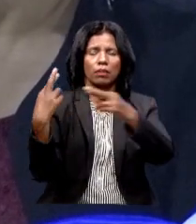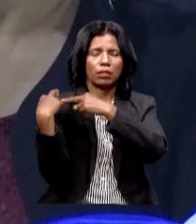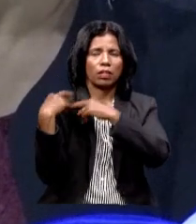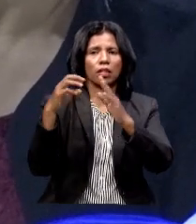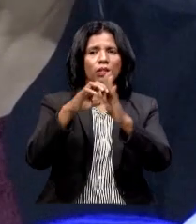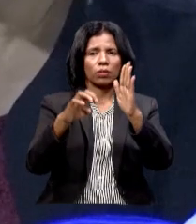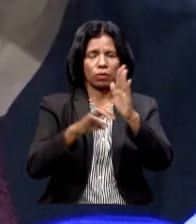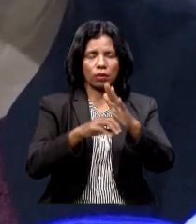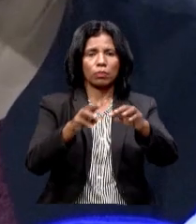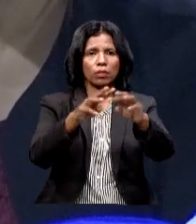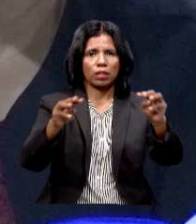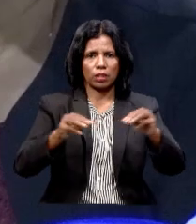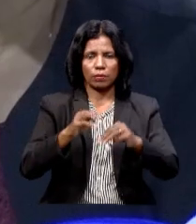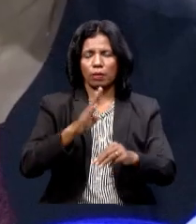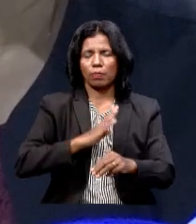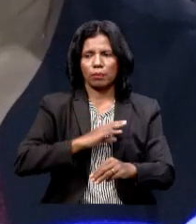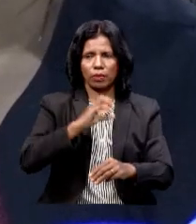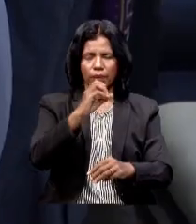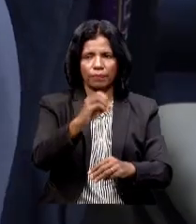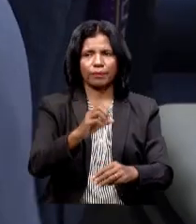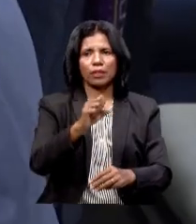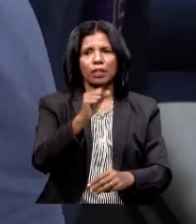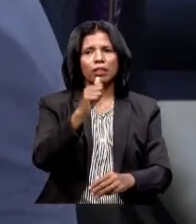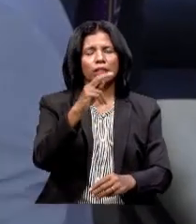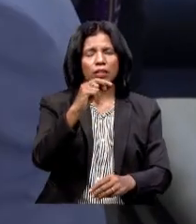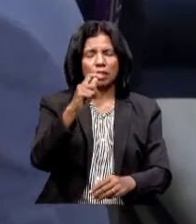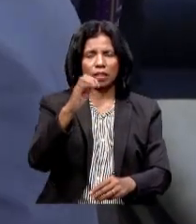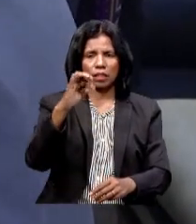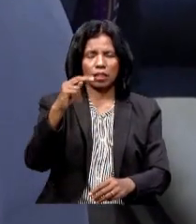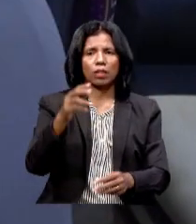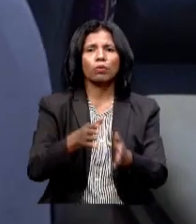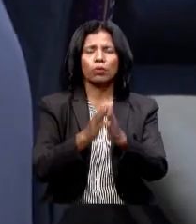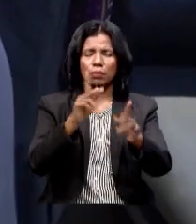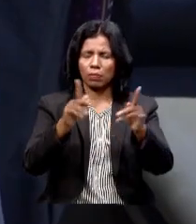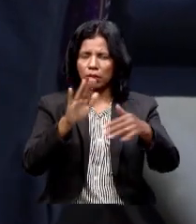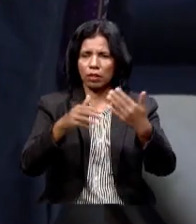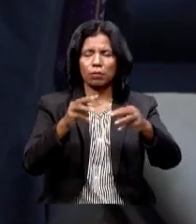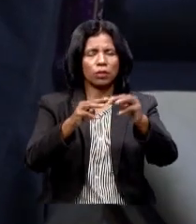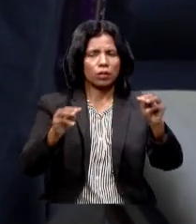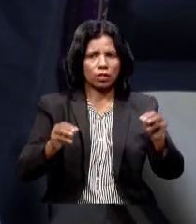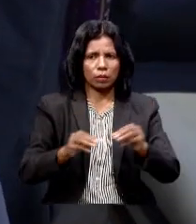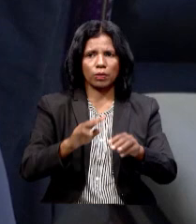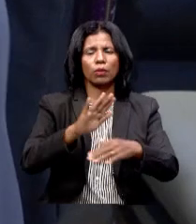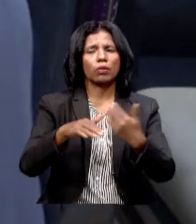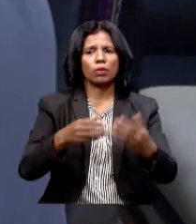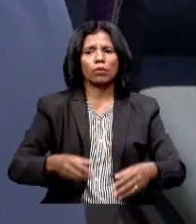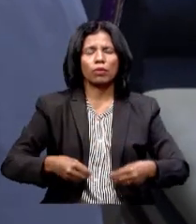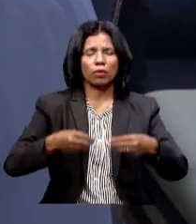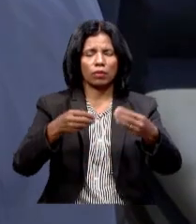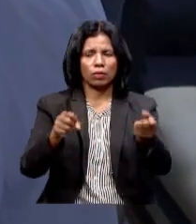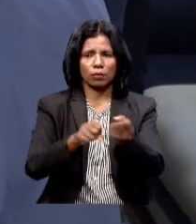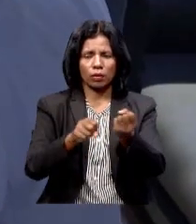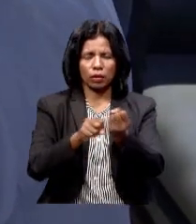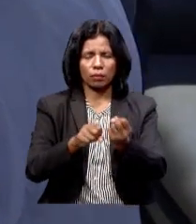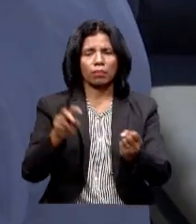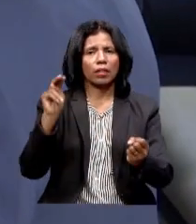município Bobonaro. Leu esse discurso, Santina Russo, da entidade Roto, e a nível municipal no nacional, foi na fata em apoio Bania,